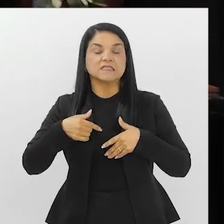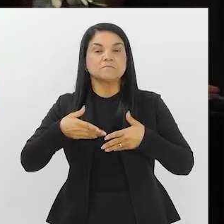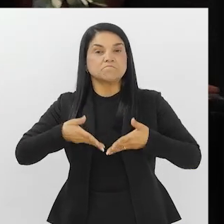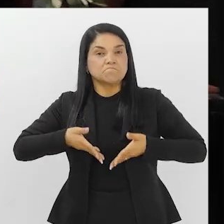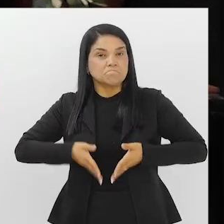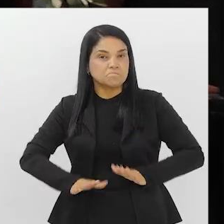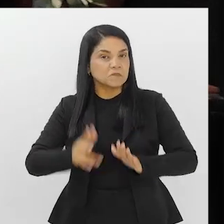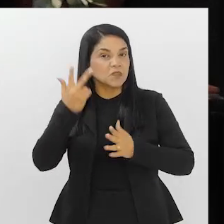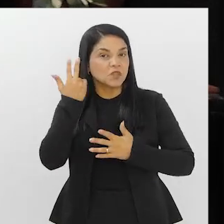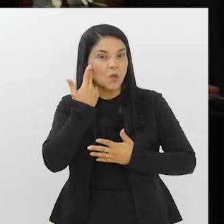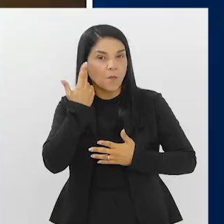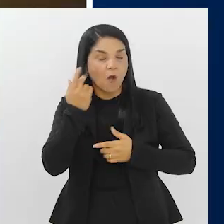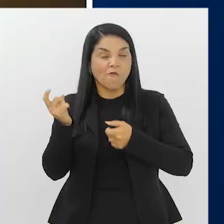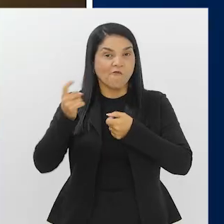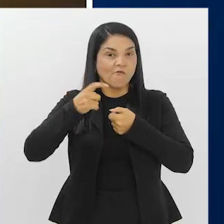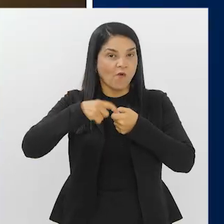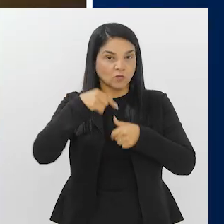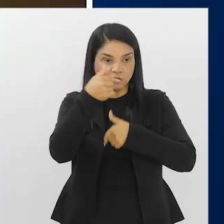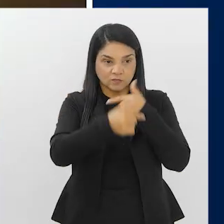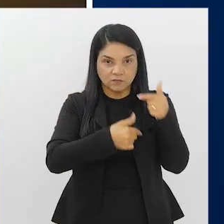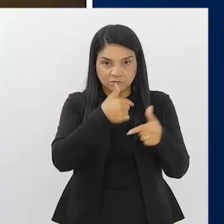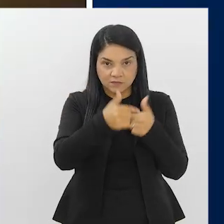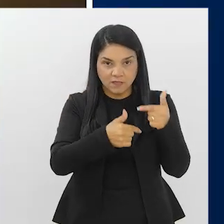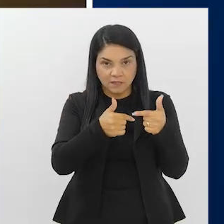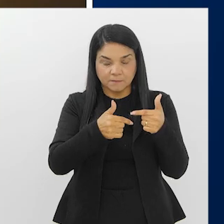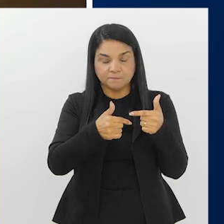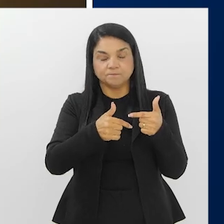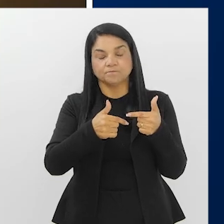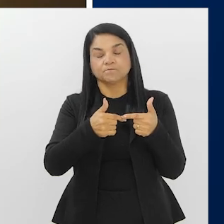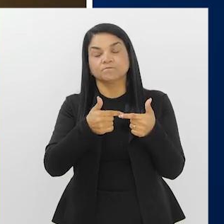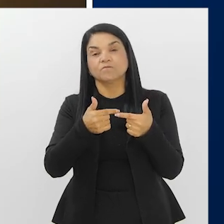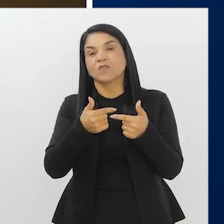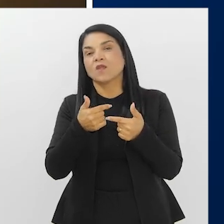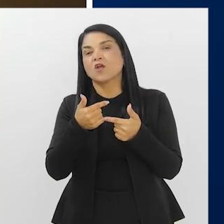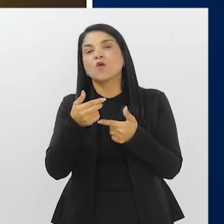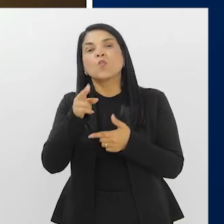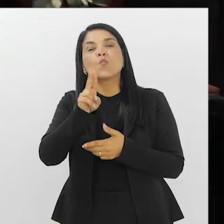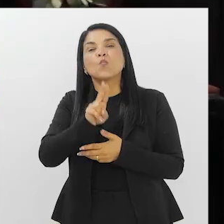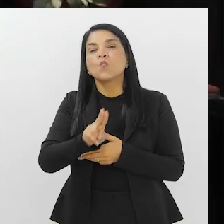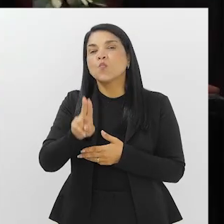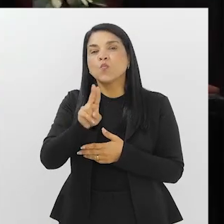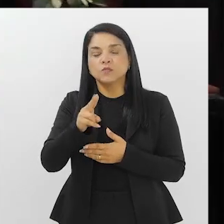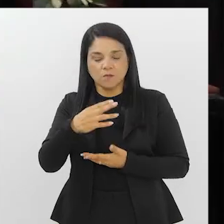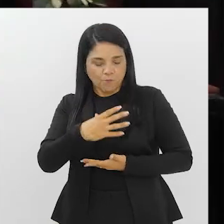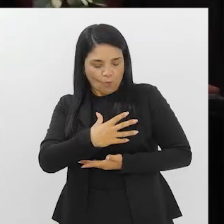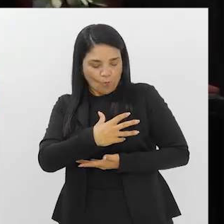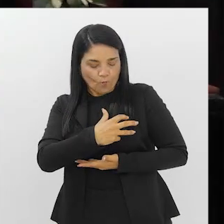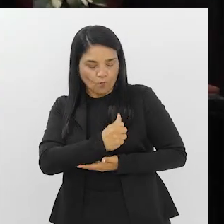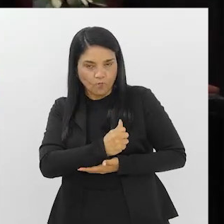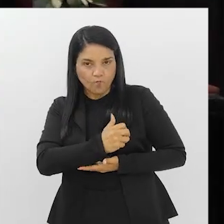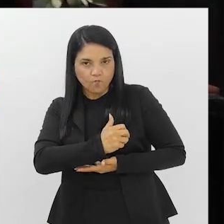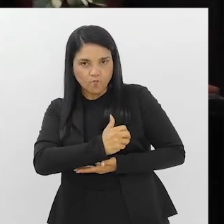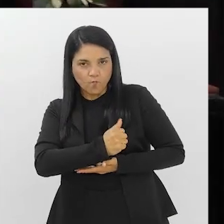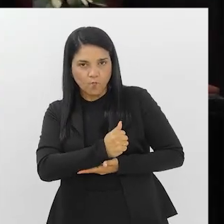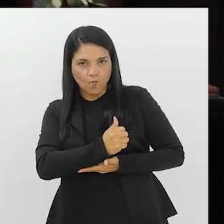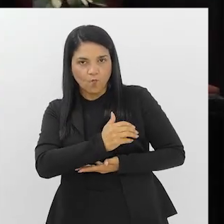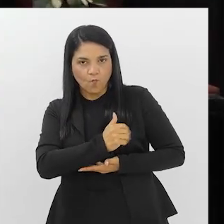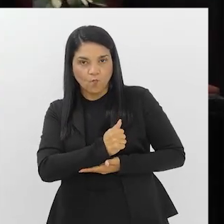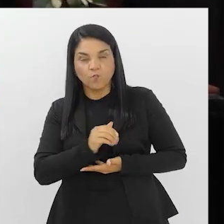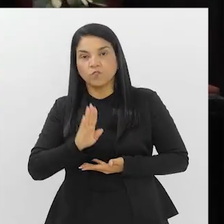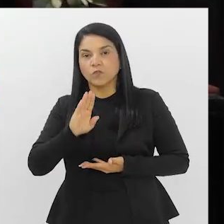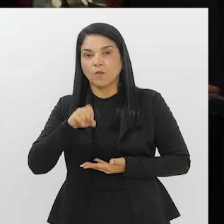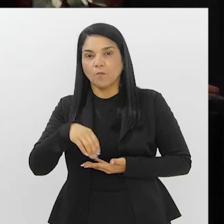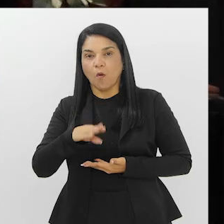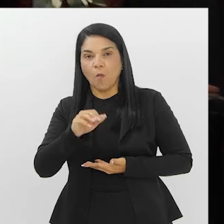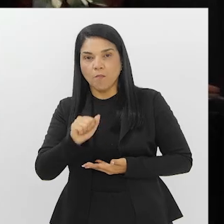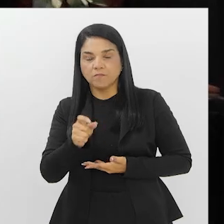natural já voltam para o trabalho pouco tempo depois. E aí usa-se aquela bombinha e congela-se o leite. O que